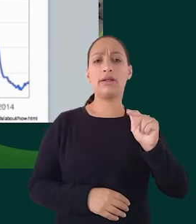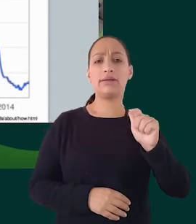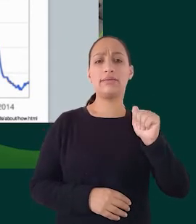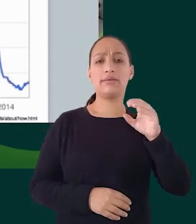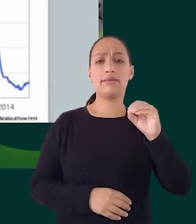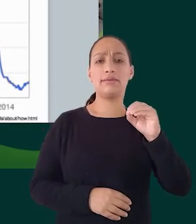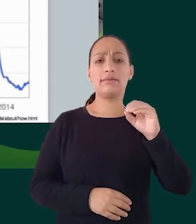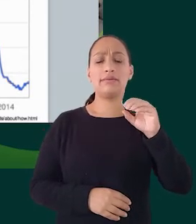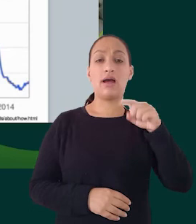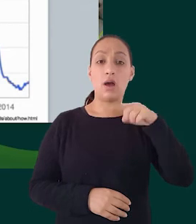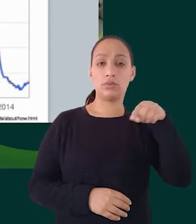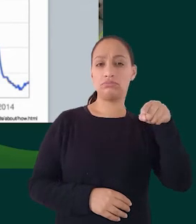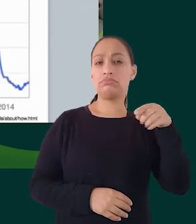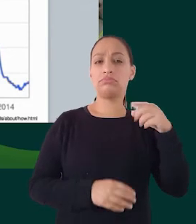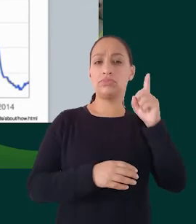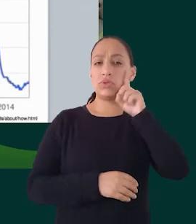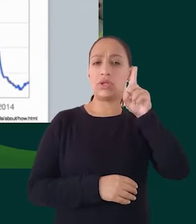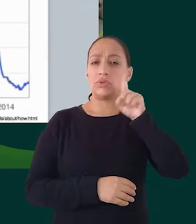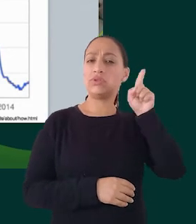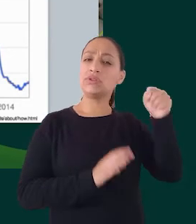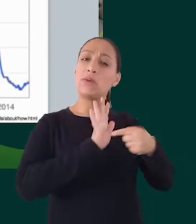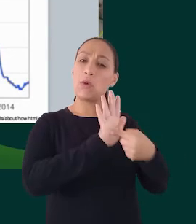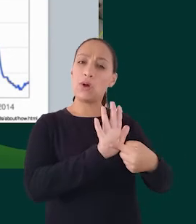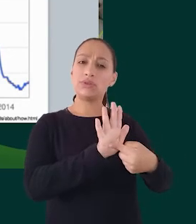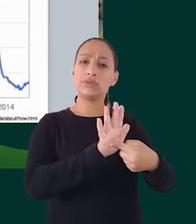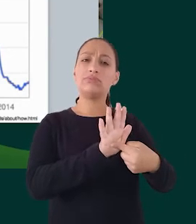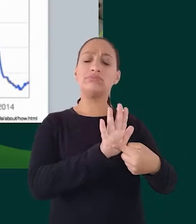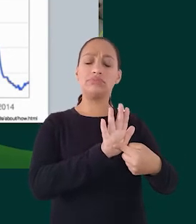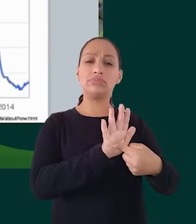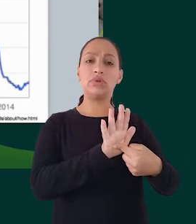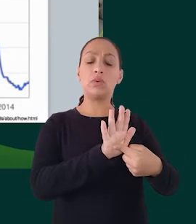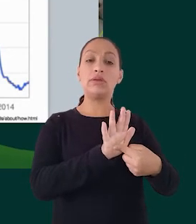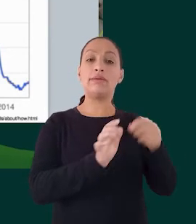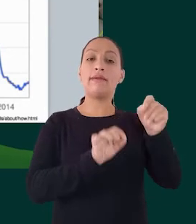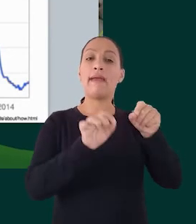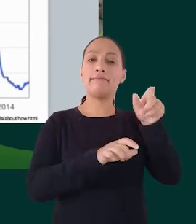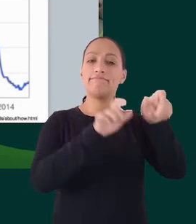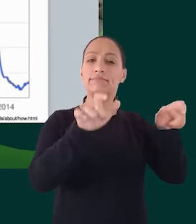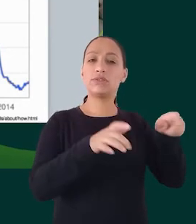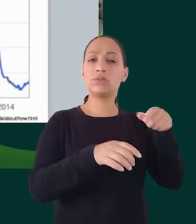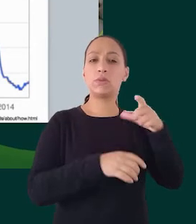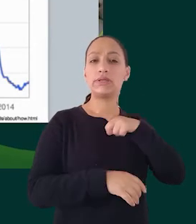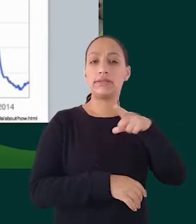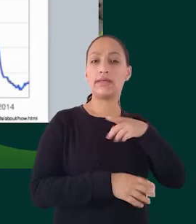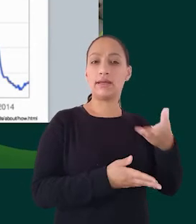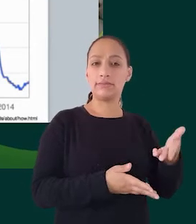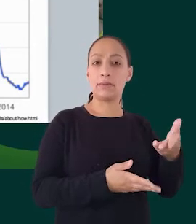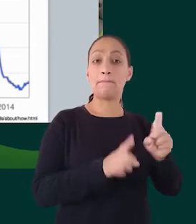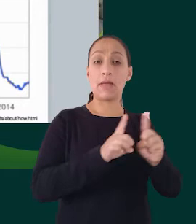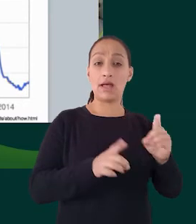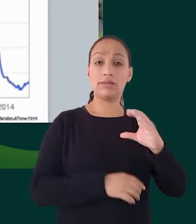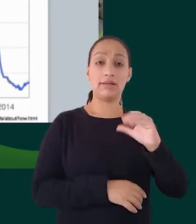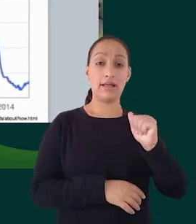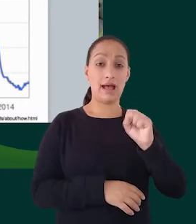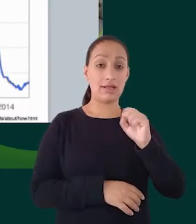que indica os casos de gripe nos Estados Unidos. Só que esses casos, eles demoram bastante, né?